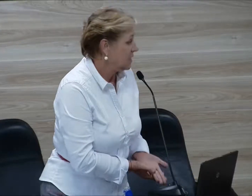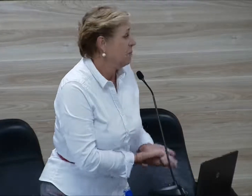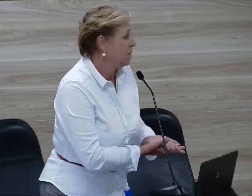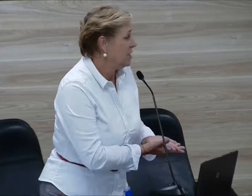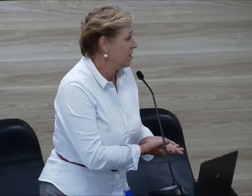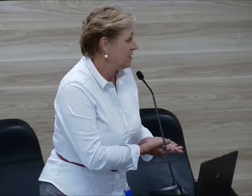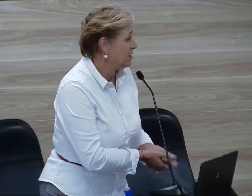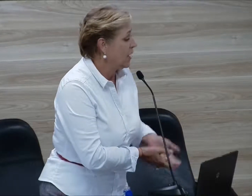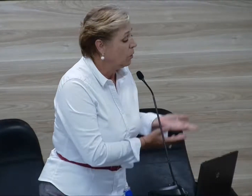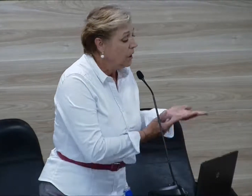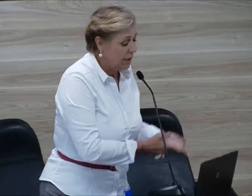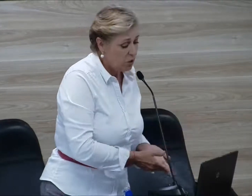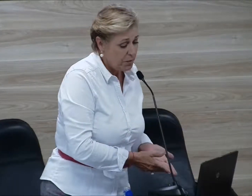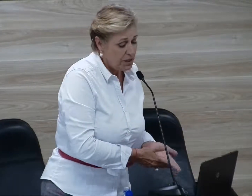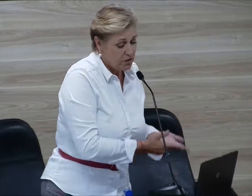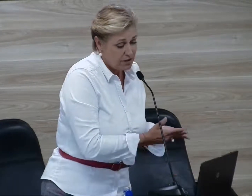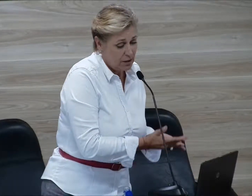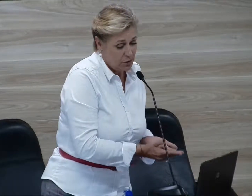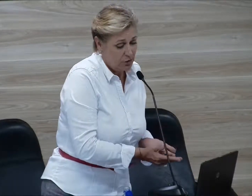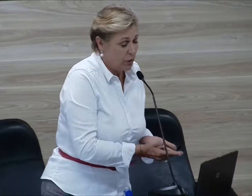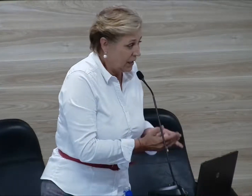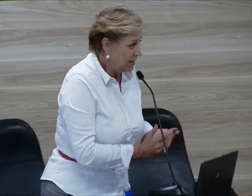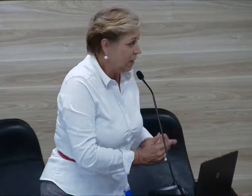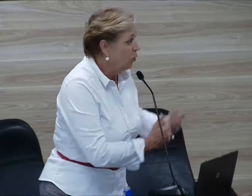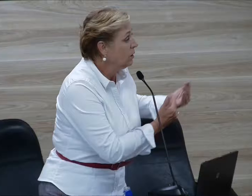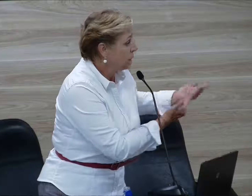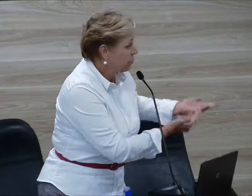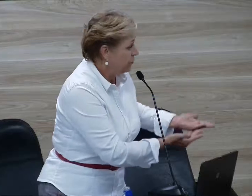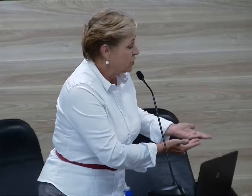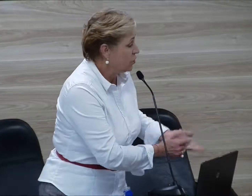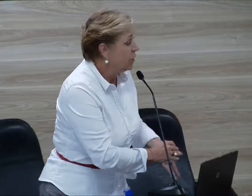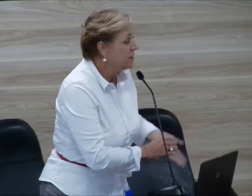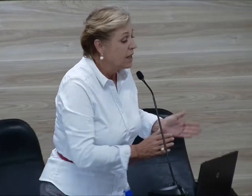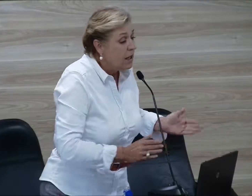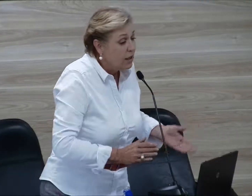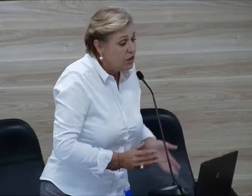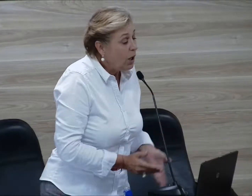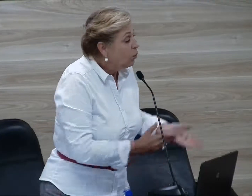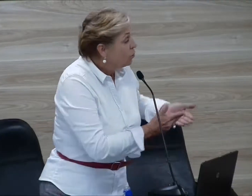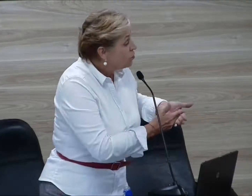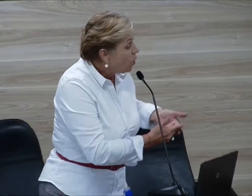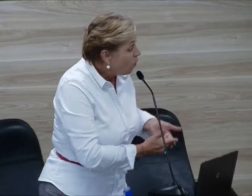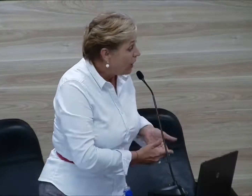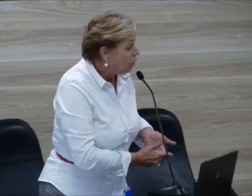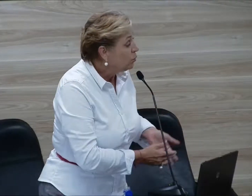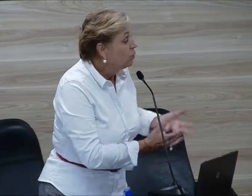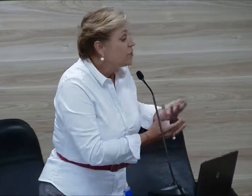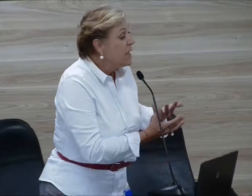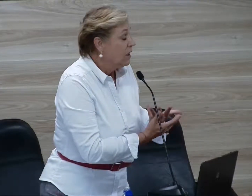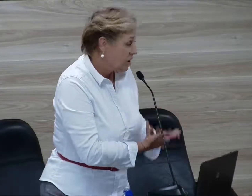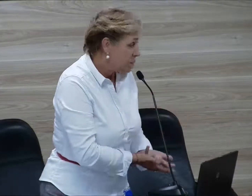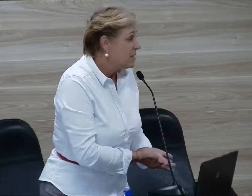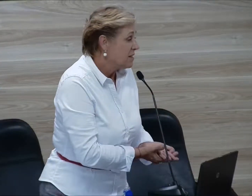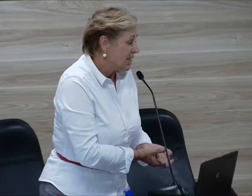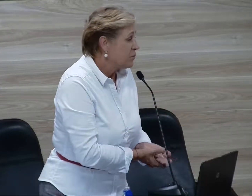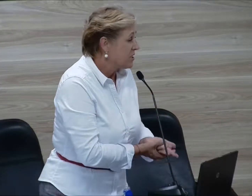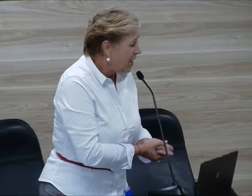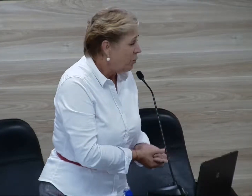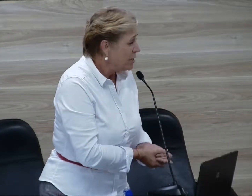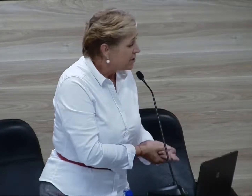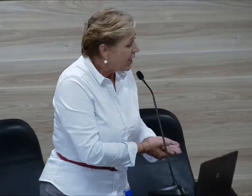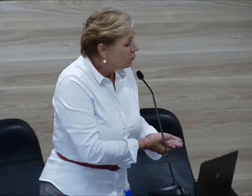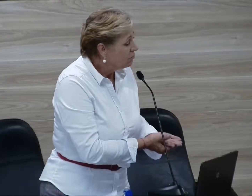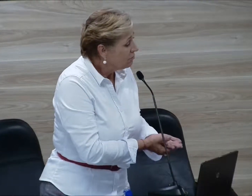que é extremamente necessário. Realmente nós temos violência contra professores, de alunos com alunos, nós